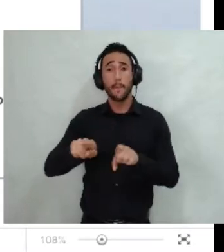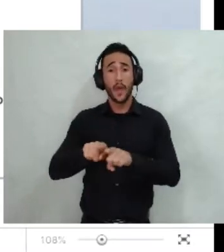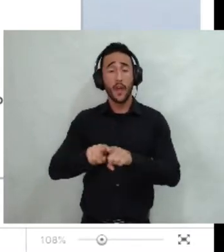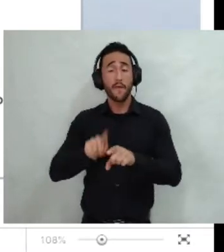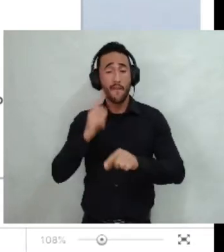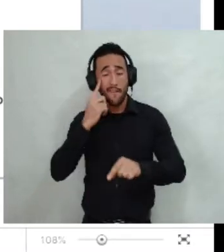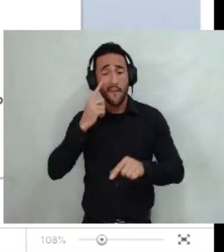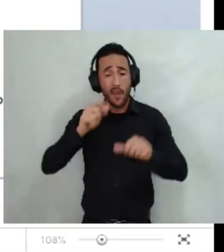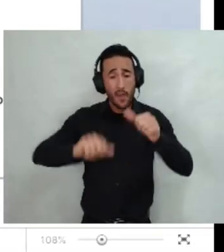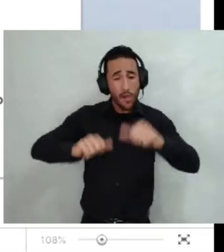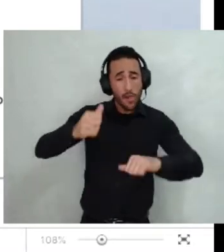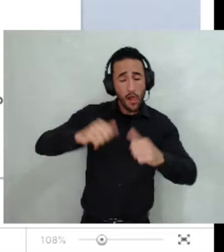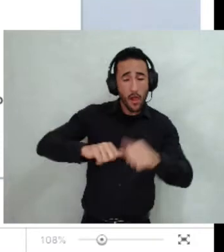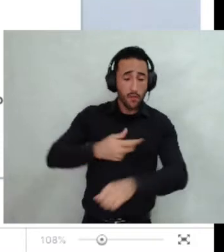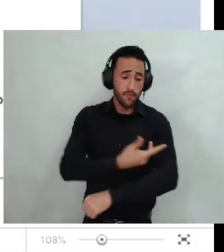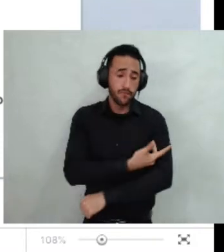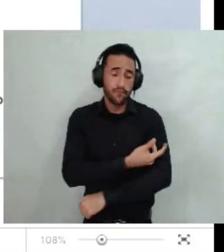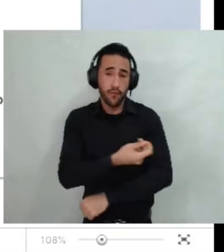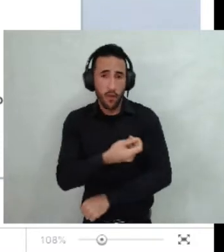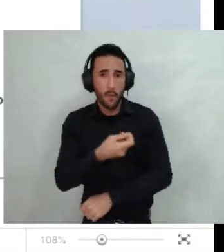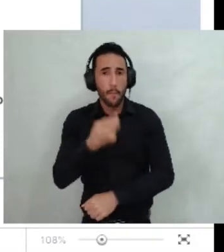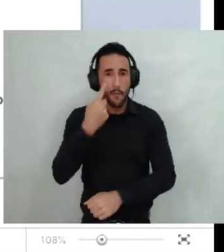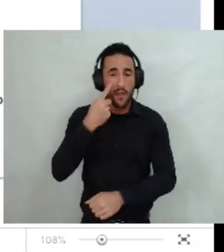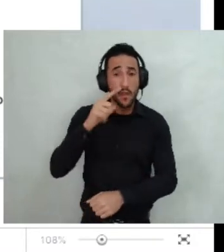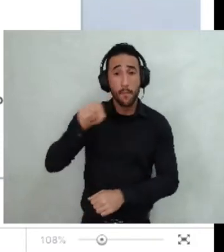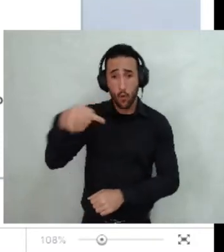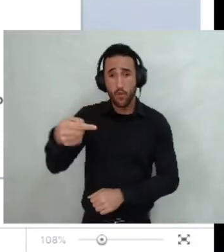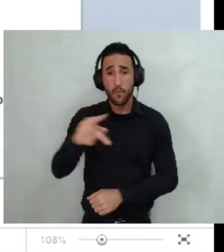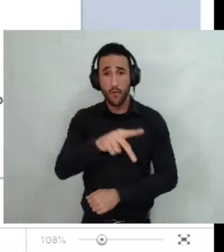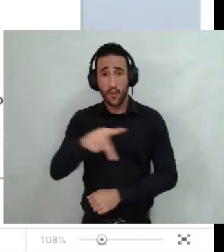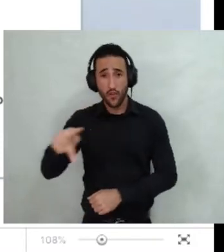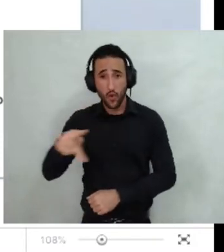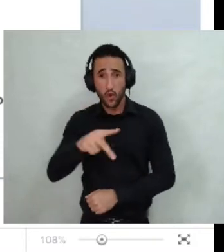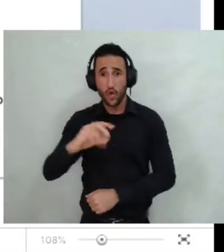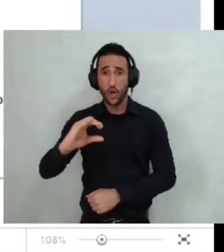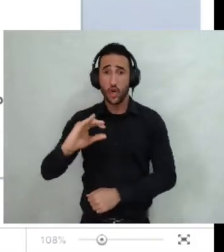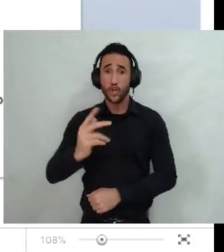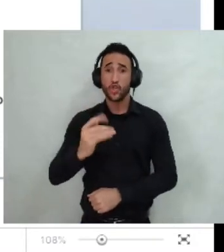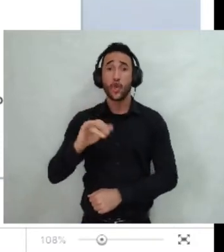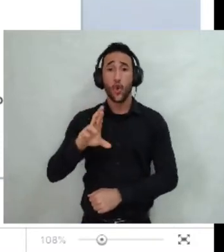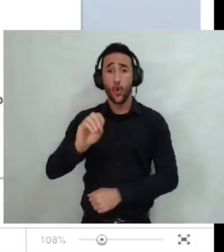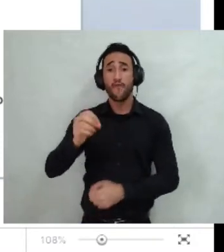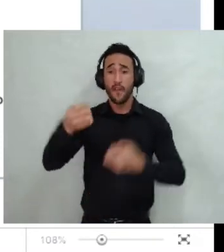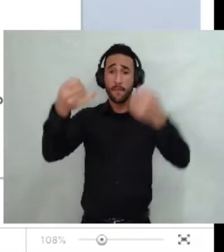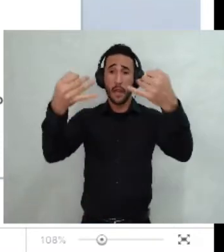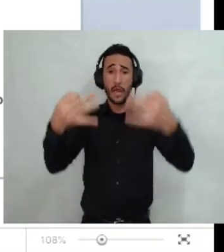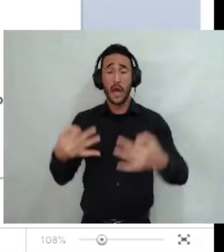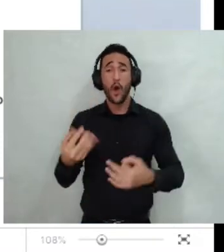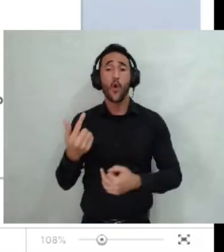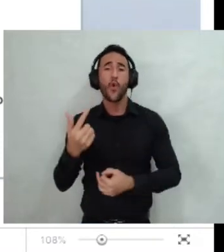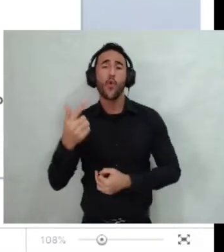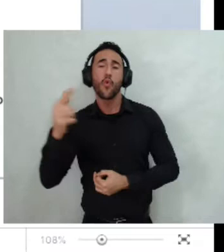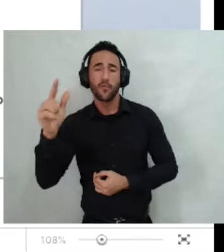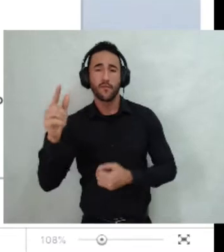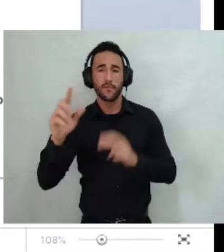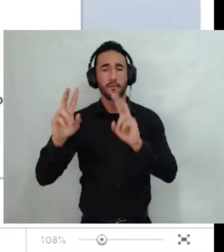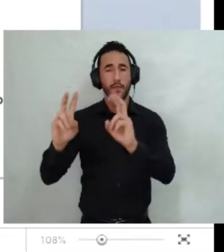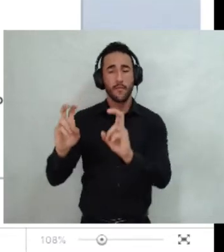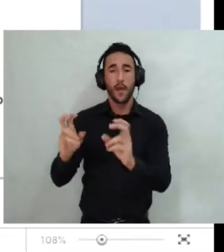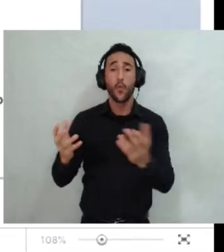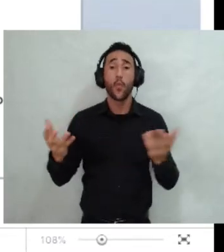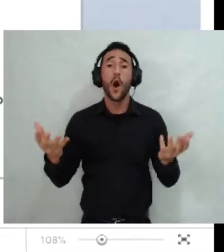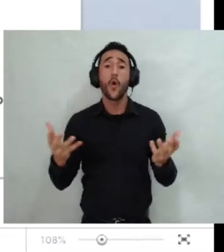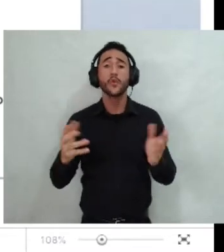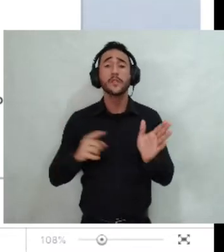vai comentar em relação aos inquéritos epidemiológicos. Então, para ter uma ideia, quais são os testes disponíveis que